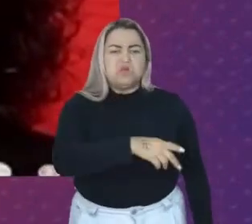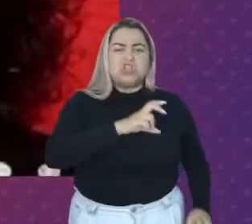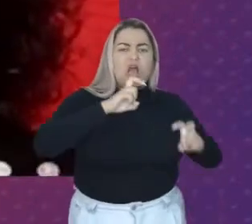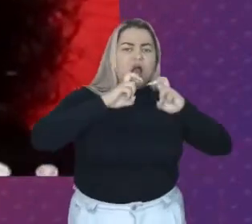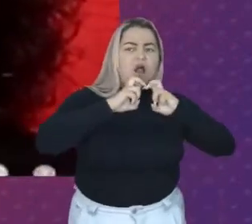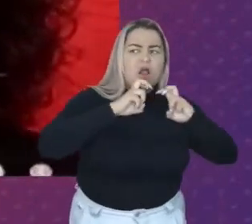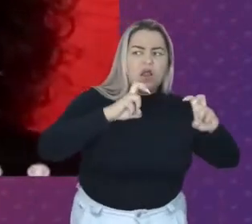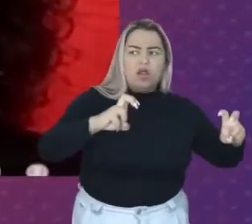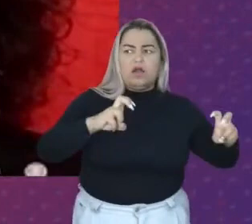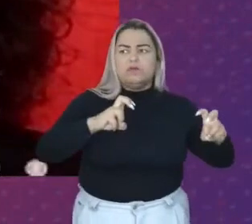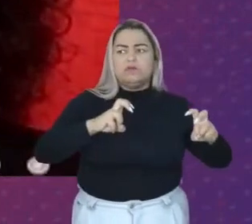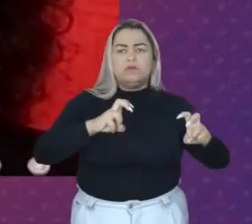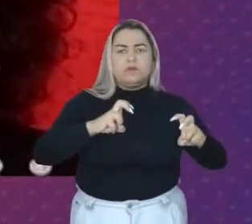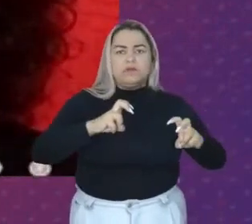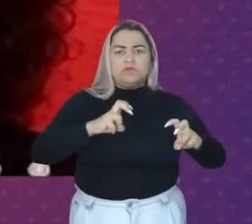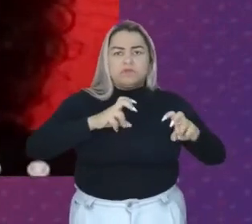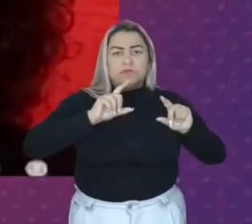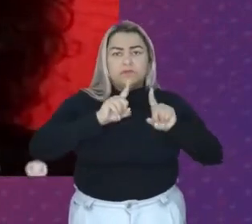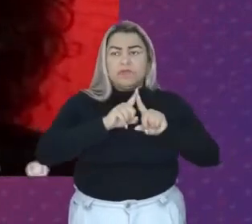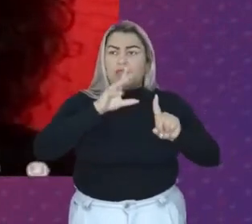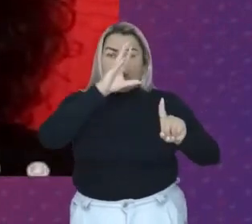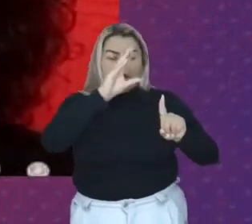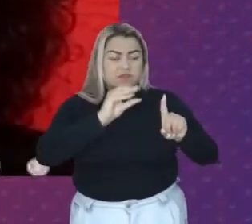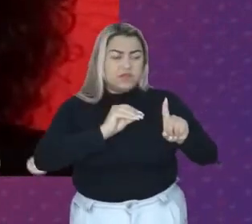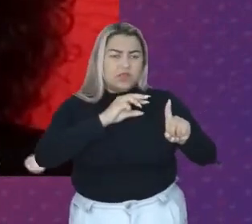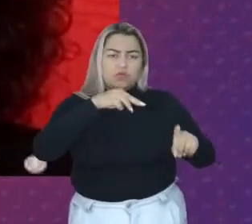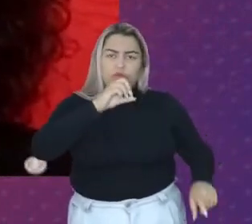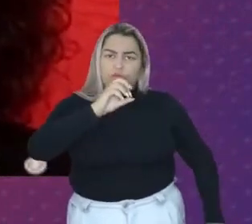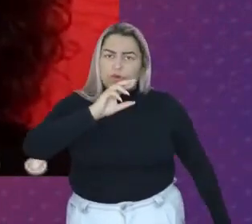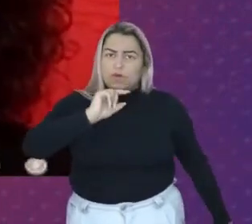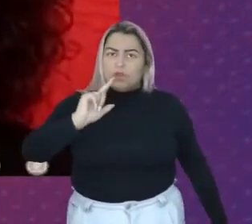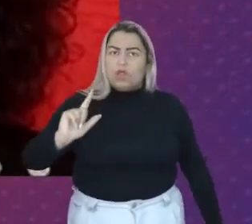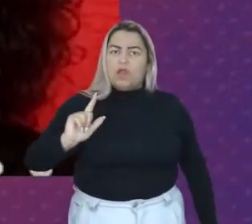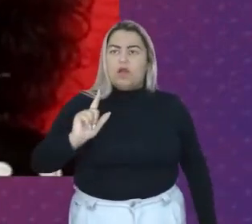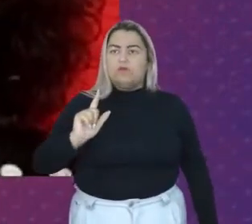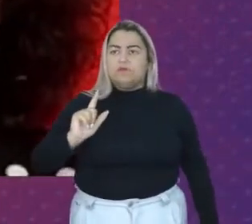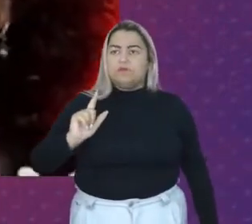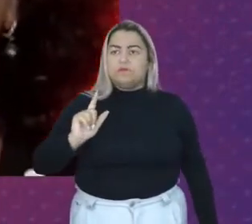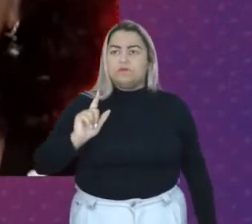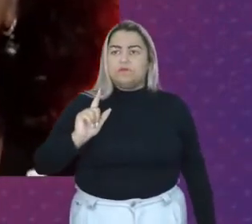aí, quando é o assédio moral, ele é muitas vezes,